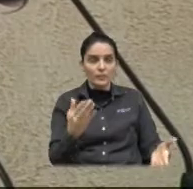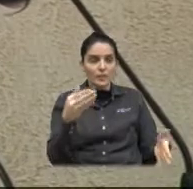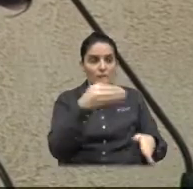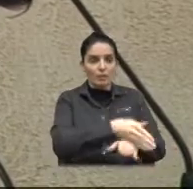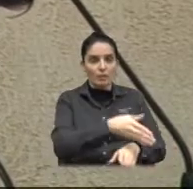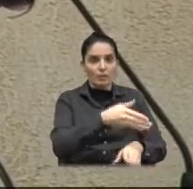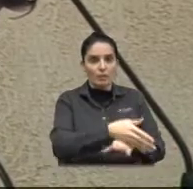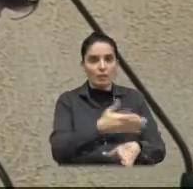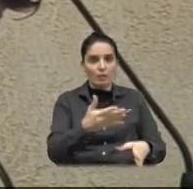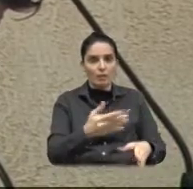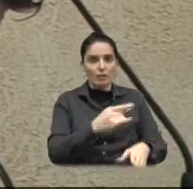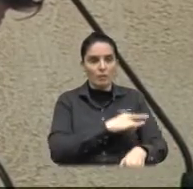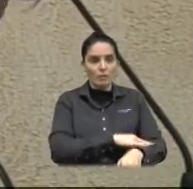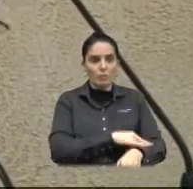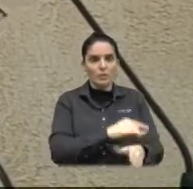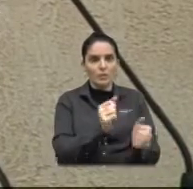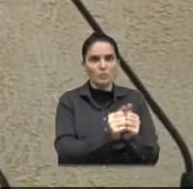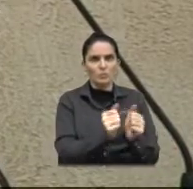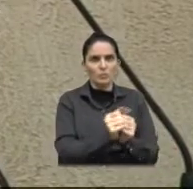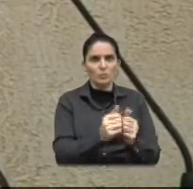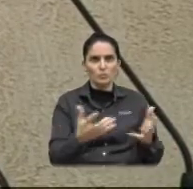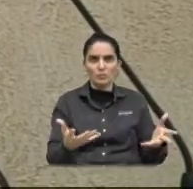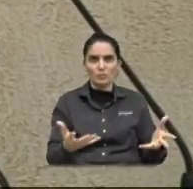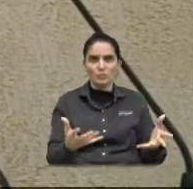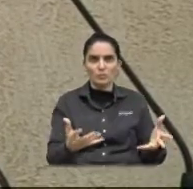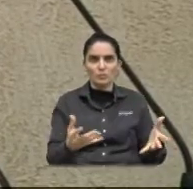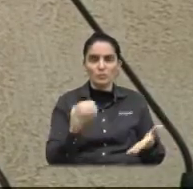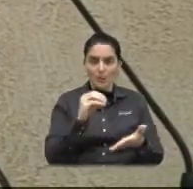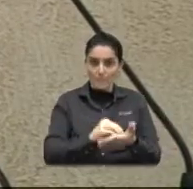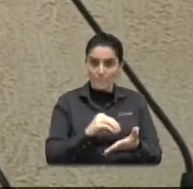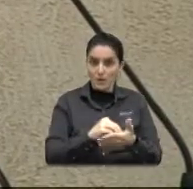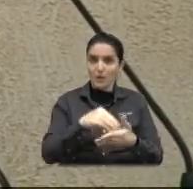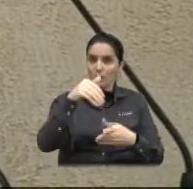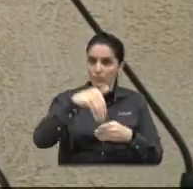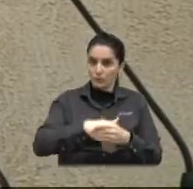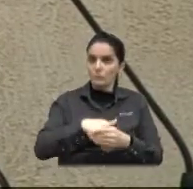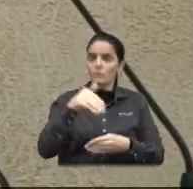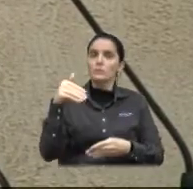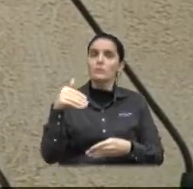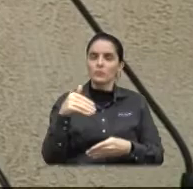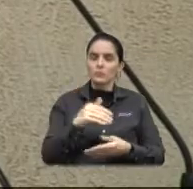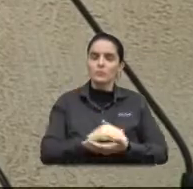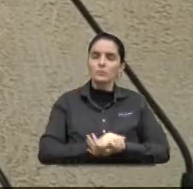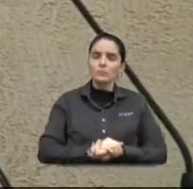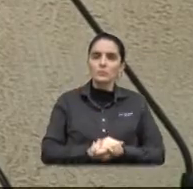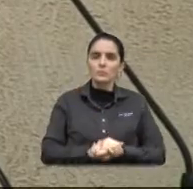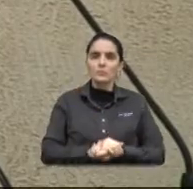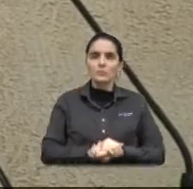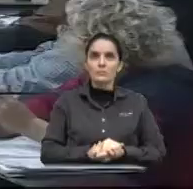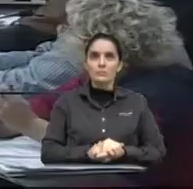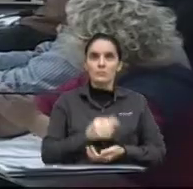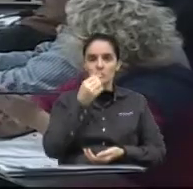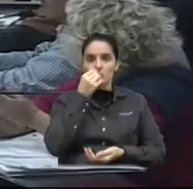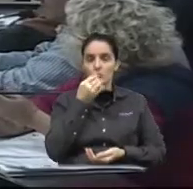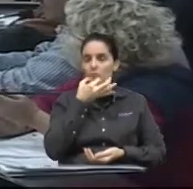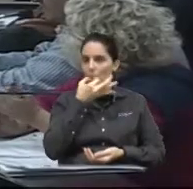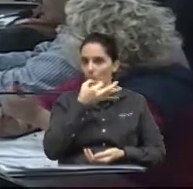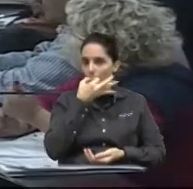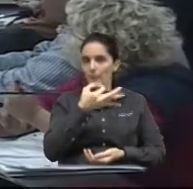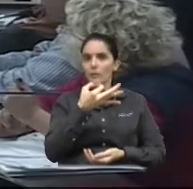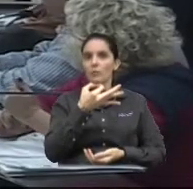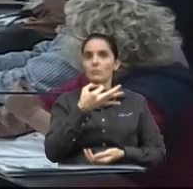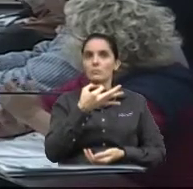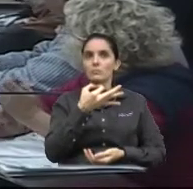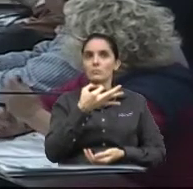banheiro certo fica aqui o registro do meu voto que vai ser favorável ea minha posição e espero